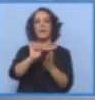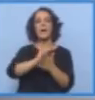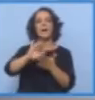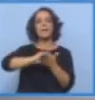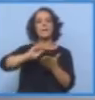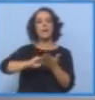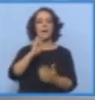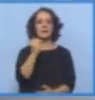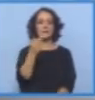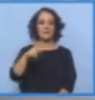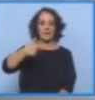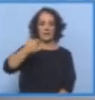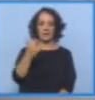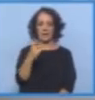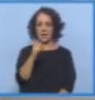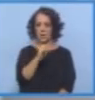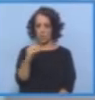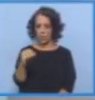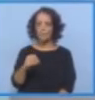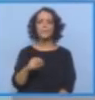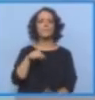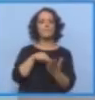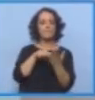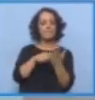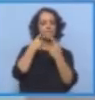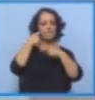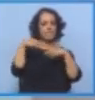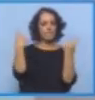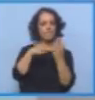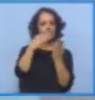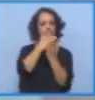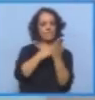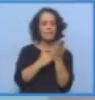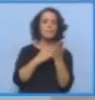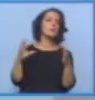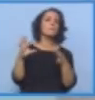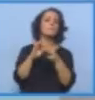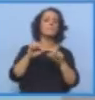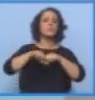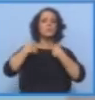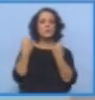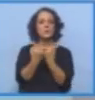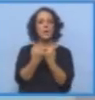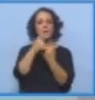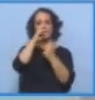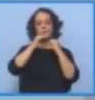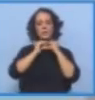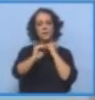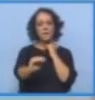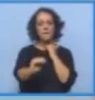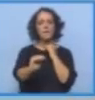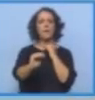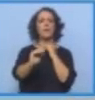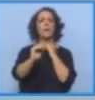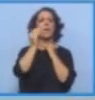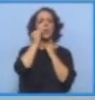Santiago, onde, enfim, deixa aí diferentes indicadores sobre a estabilidade das sociedades, o que provoca